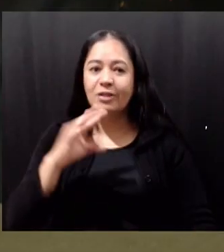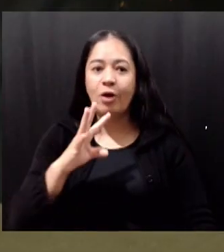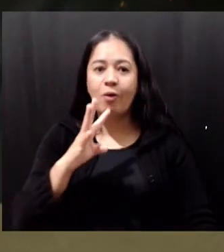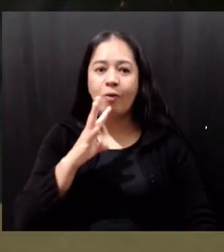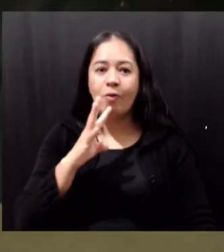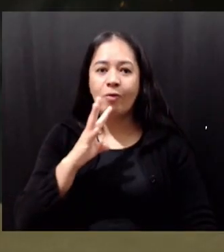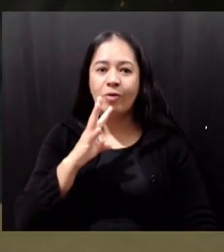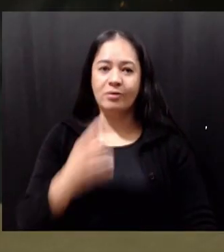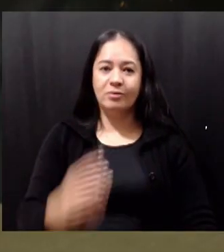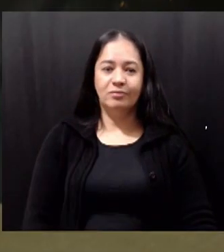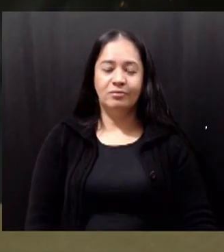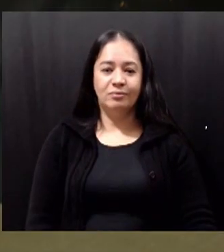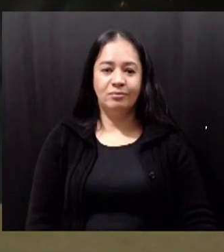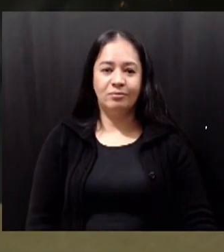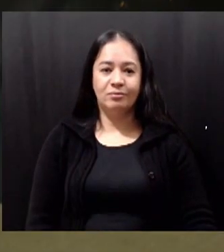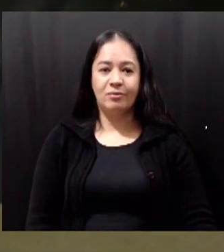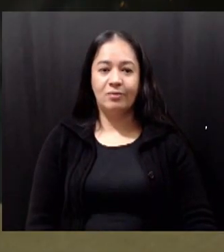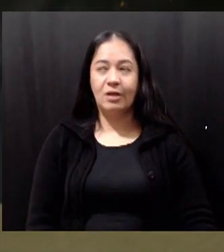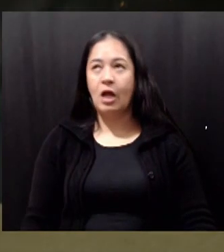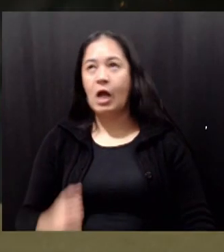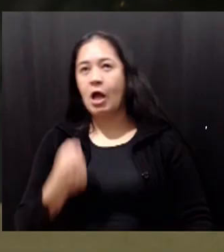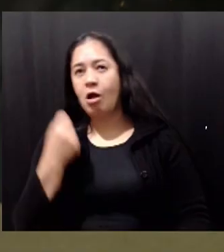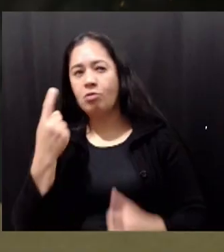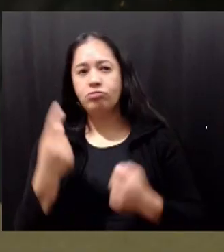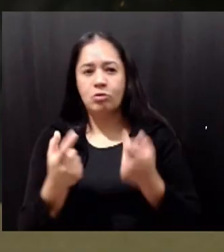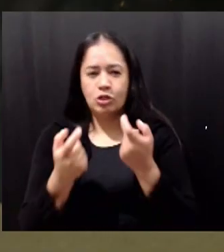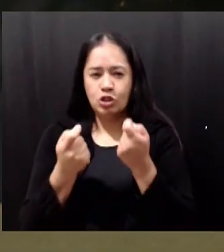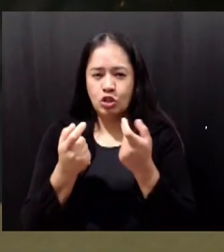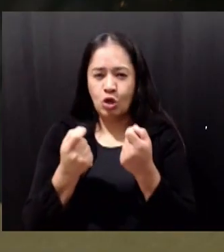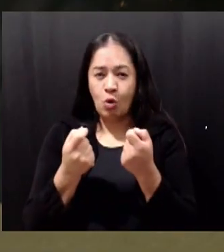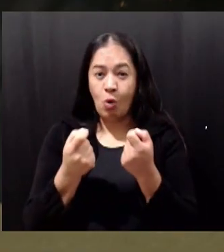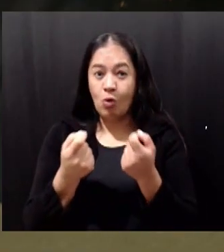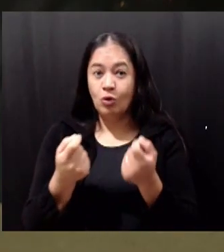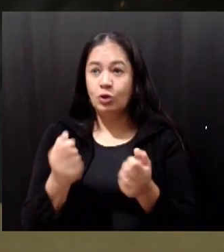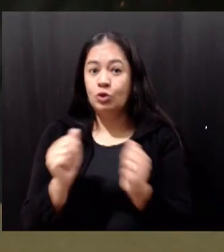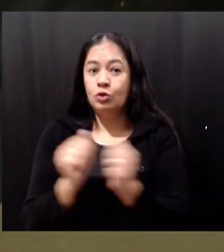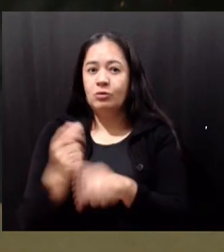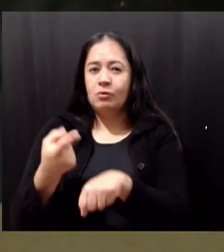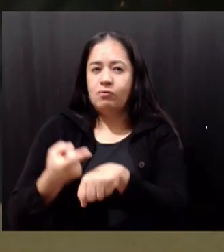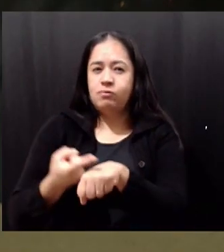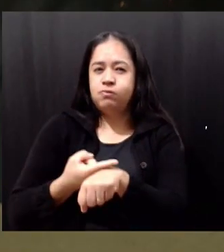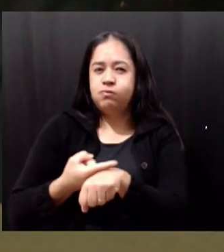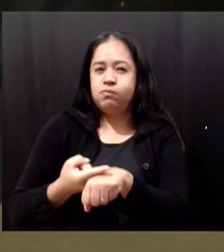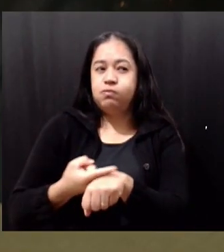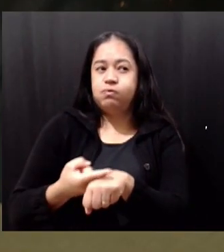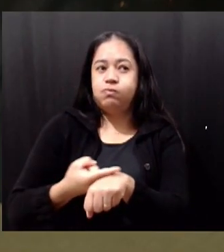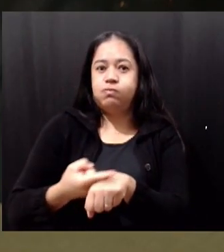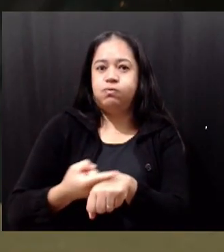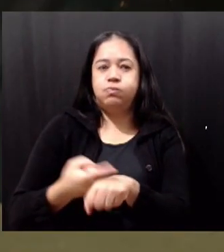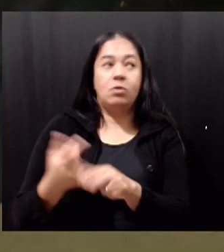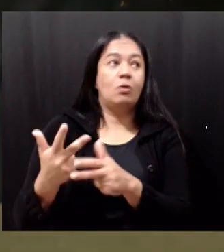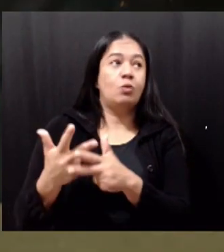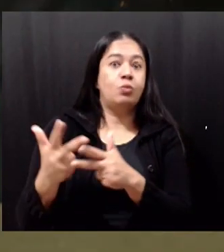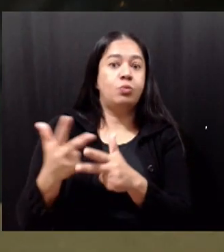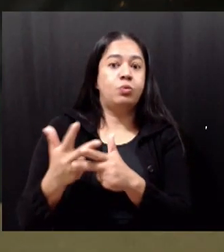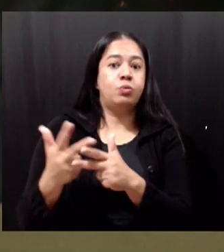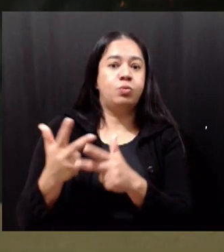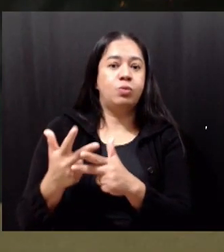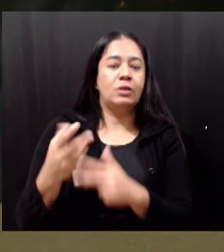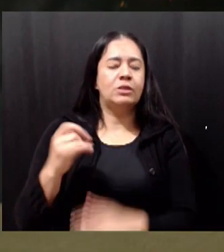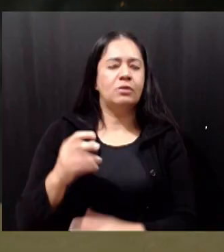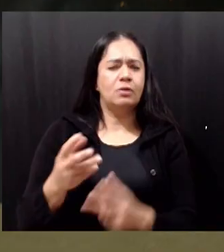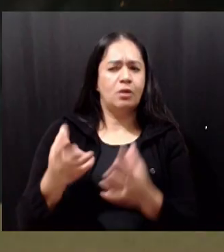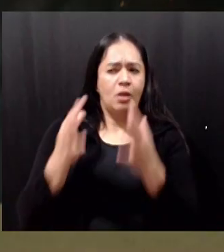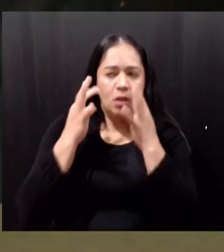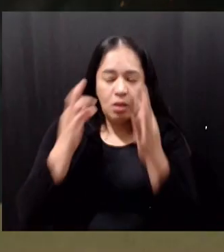jogos hoje com pornografia disfarçada ali, que se você não parar para prestar atenção, você nem vê que